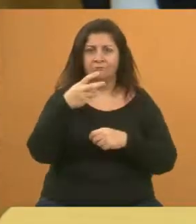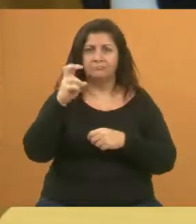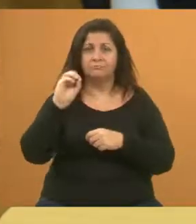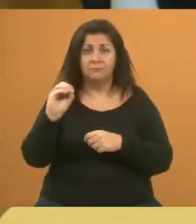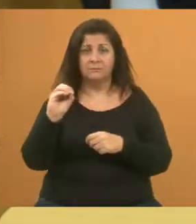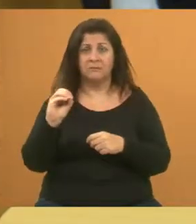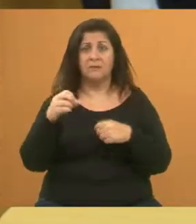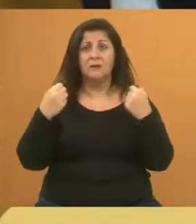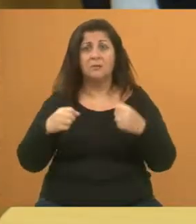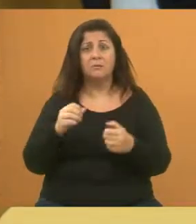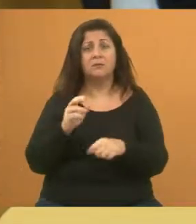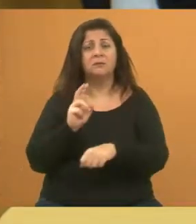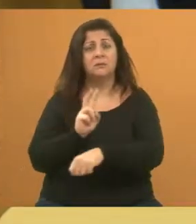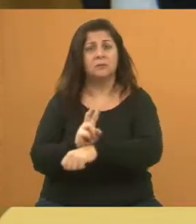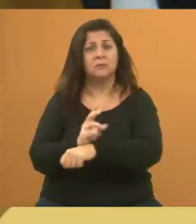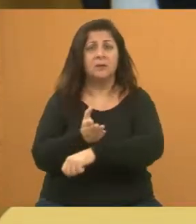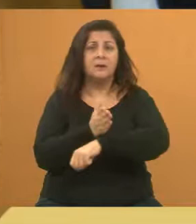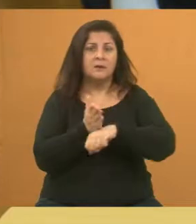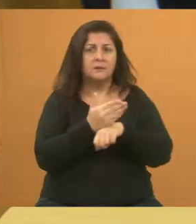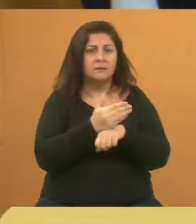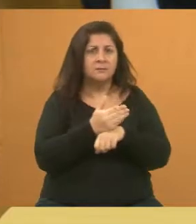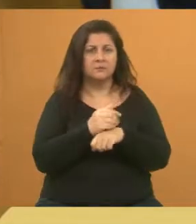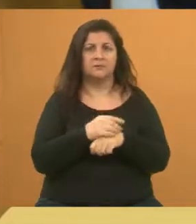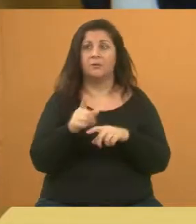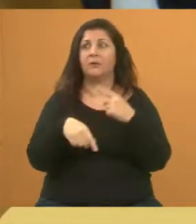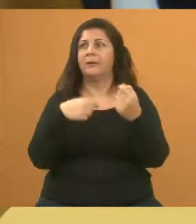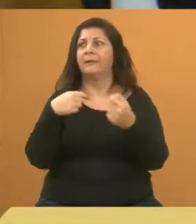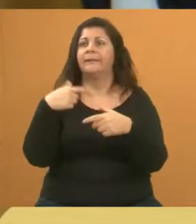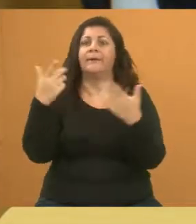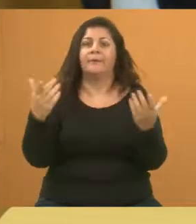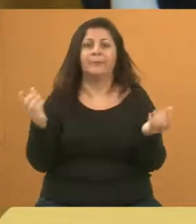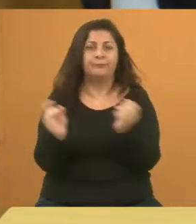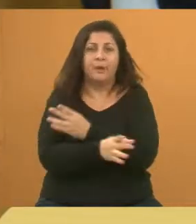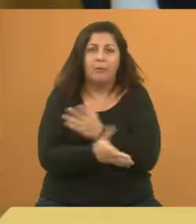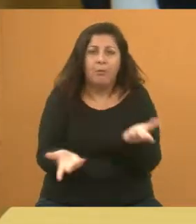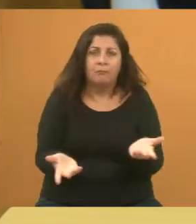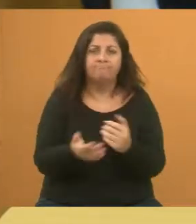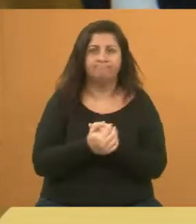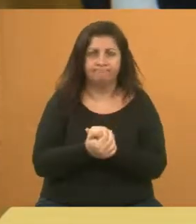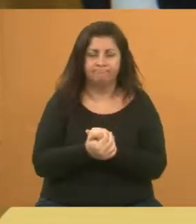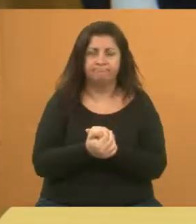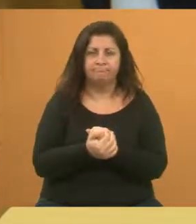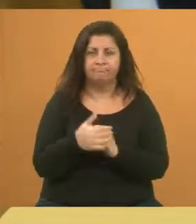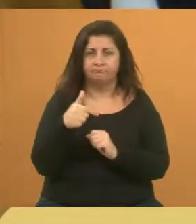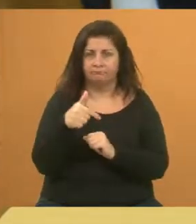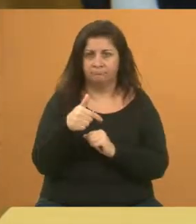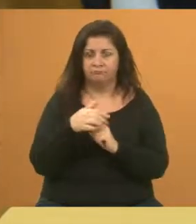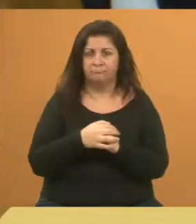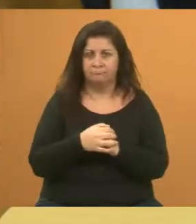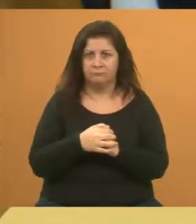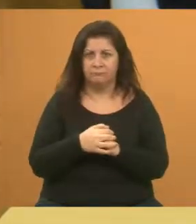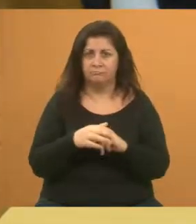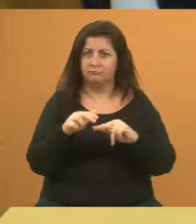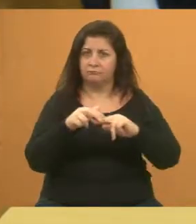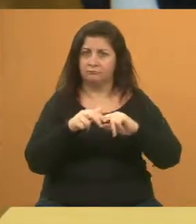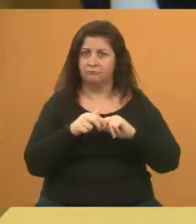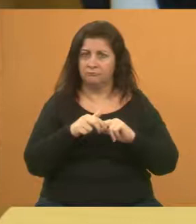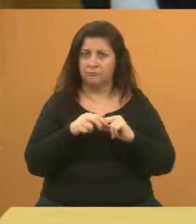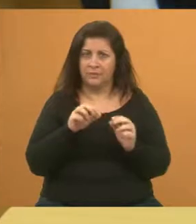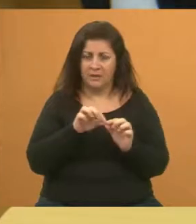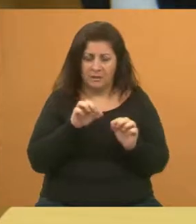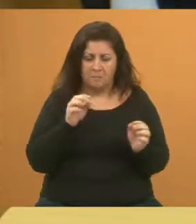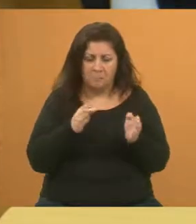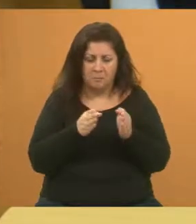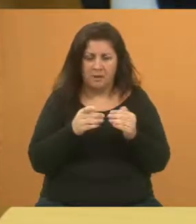começar a preservar antes. Não adianta deixar para preservar depois. Depois não tem mais jeito. Sétimo, por causa de seu tamanho